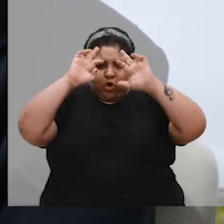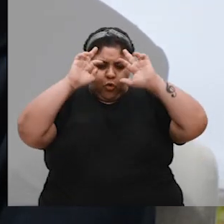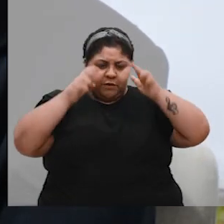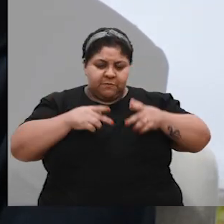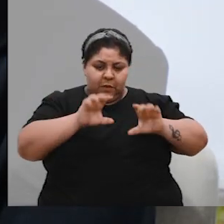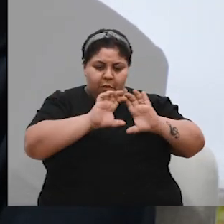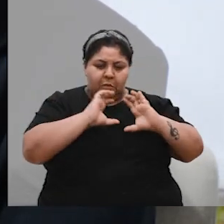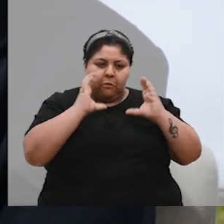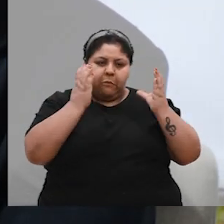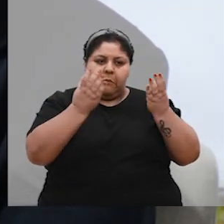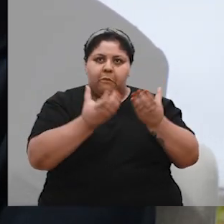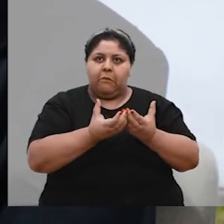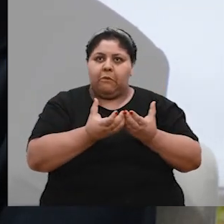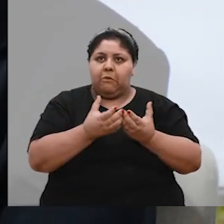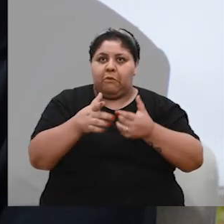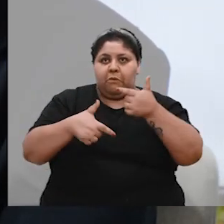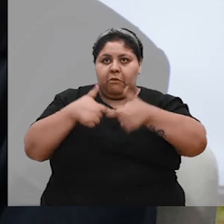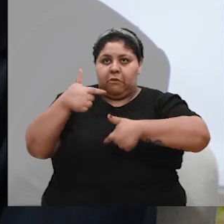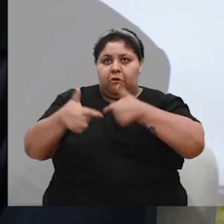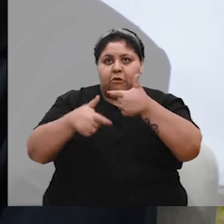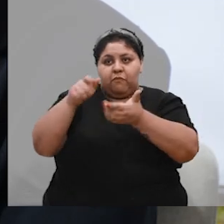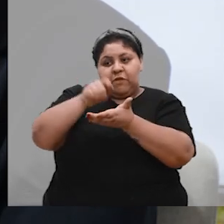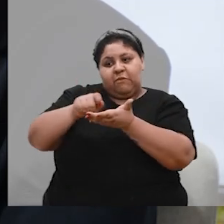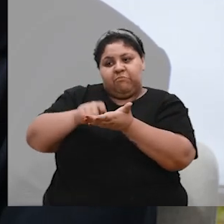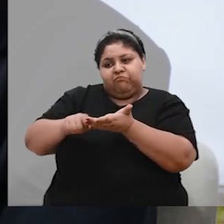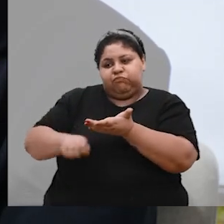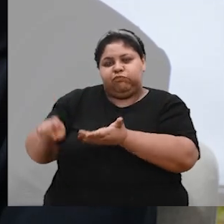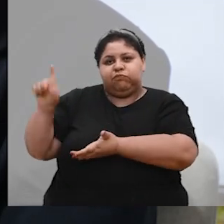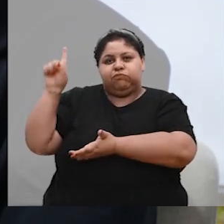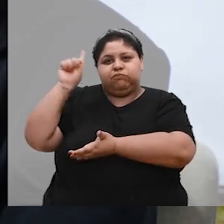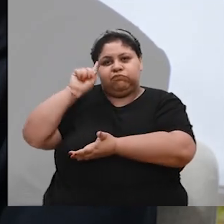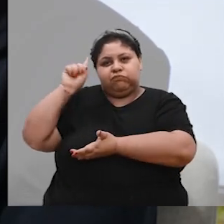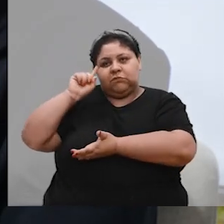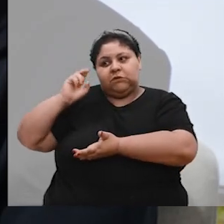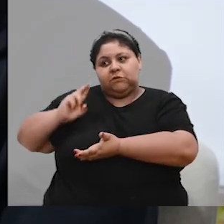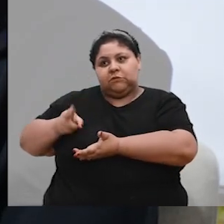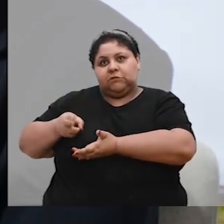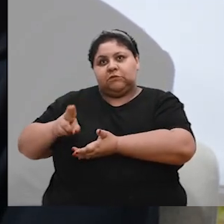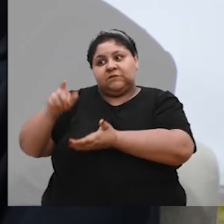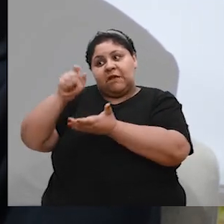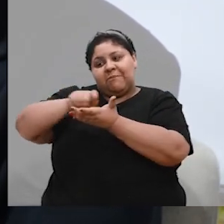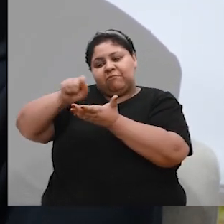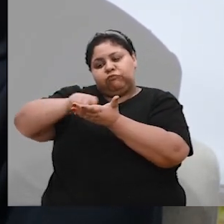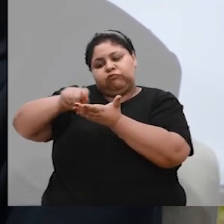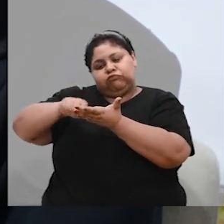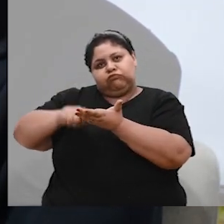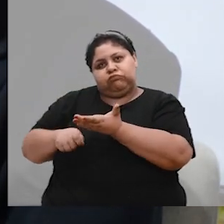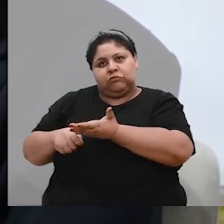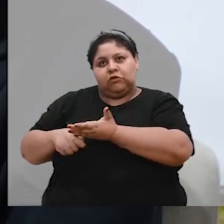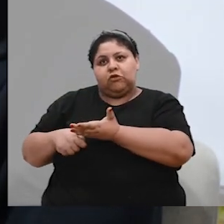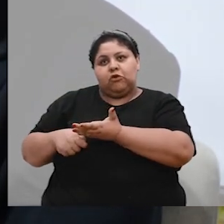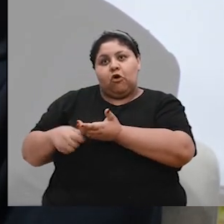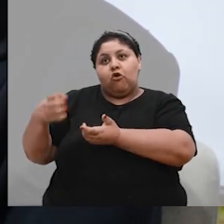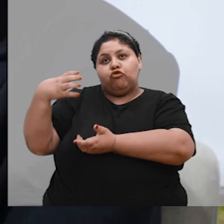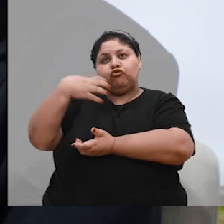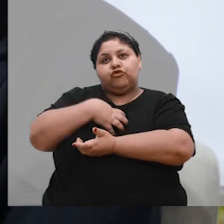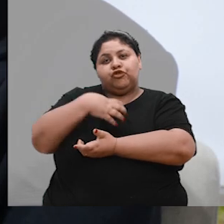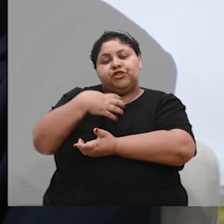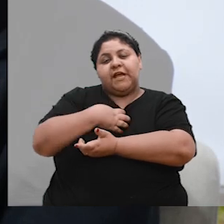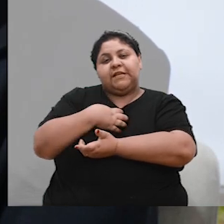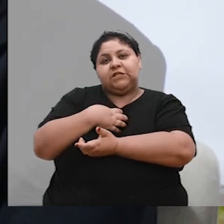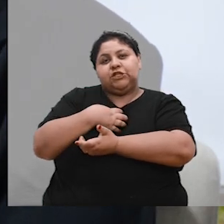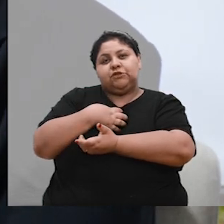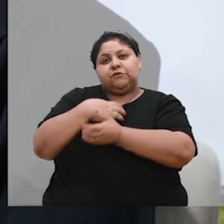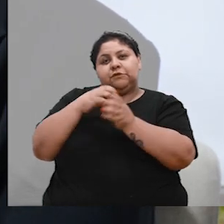comunidade pelo exercício de escrever todo dia, de estar sempre escrevendo. Foi uma forma também, eu entendi,